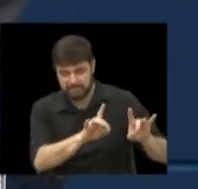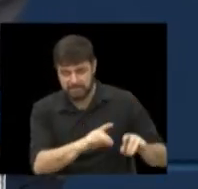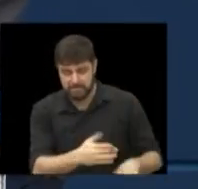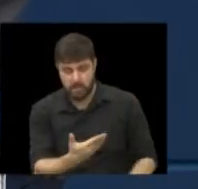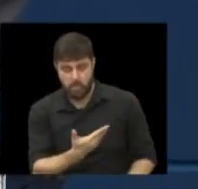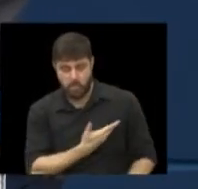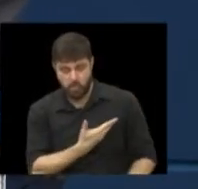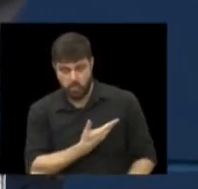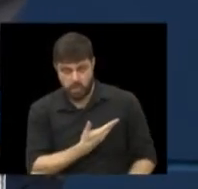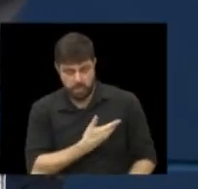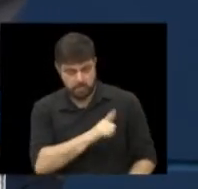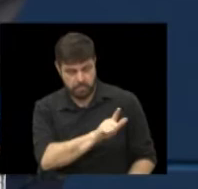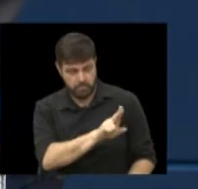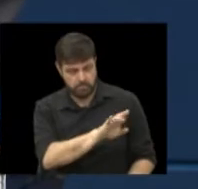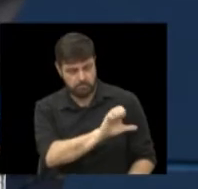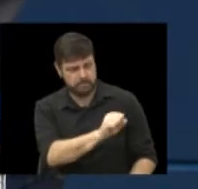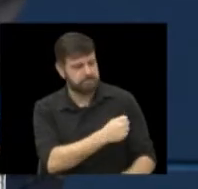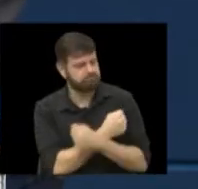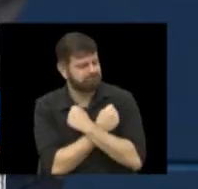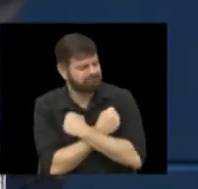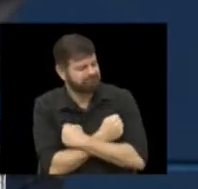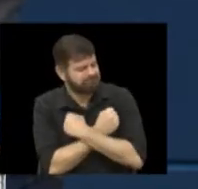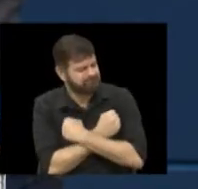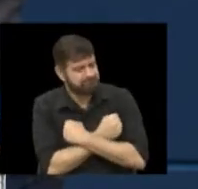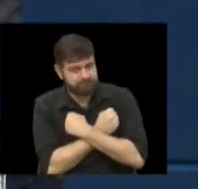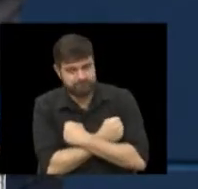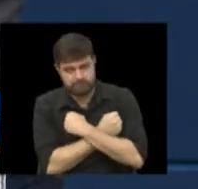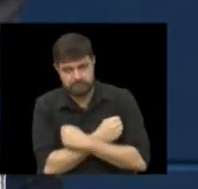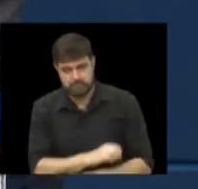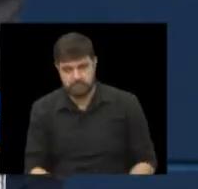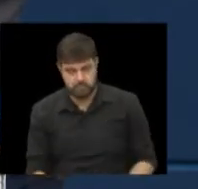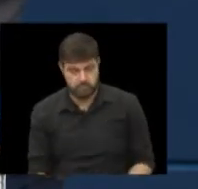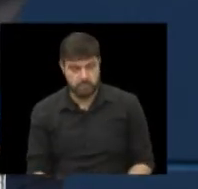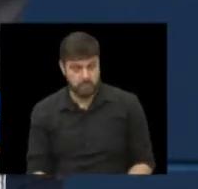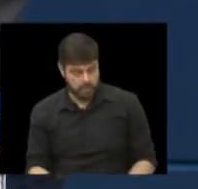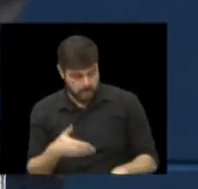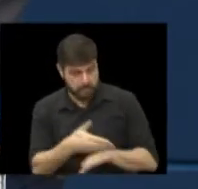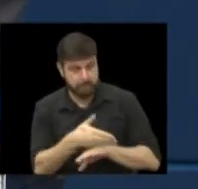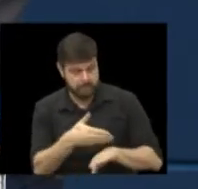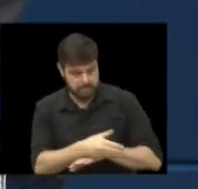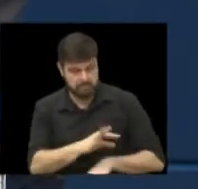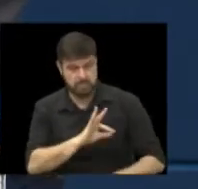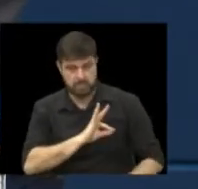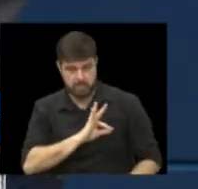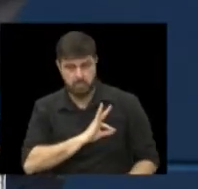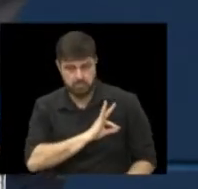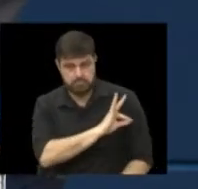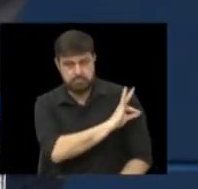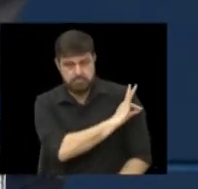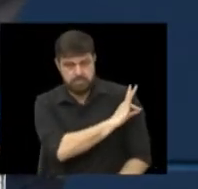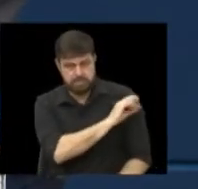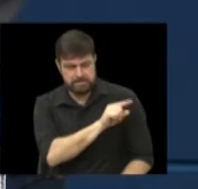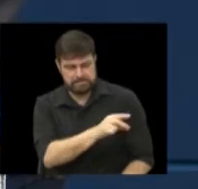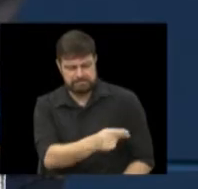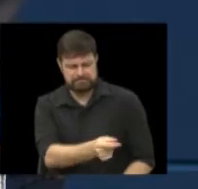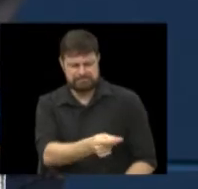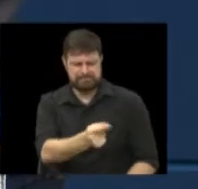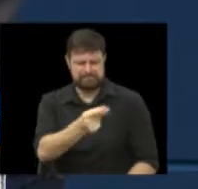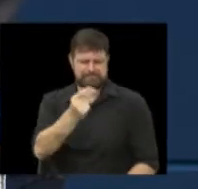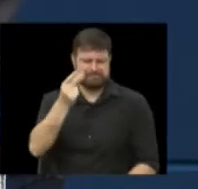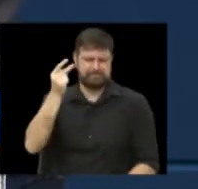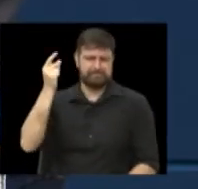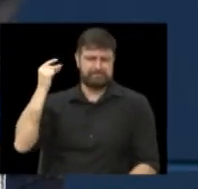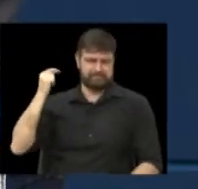amigo Luiz Nascimento, Luizão, que é membro da Guarda Municipal e que há muito tempo ele vem